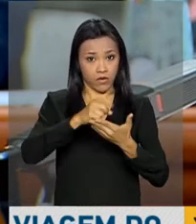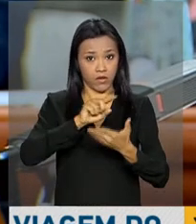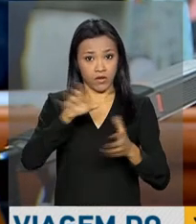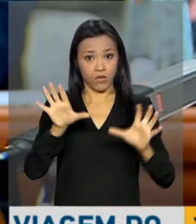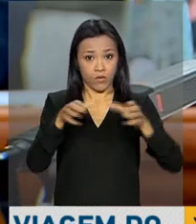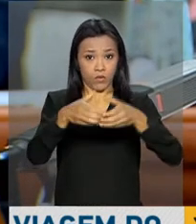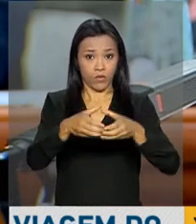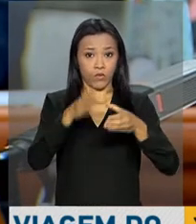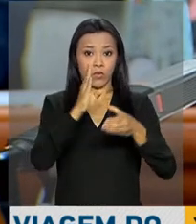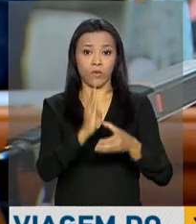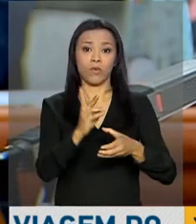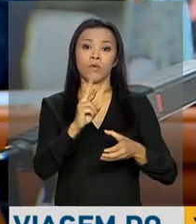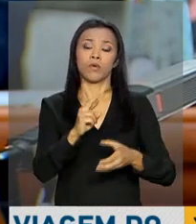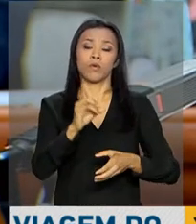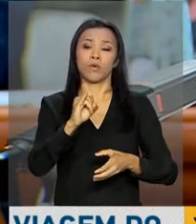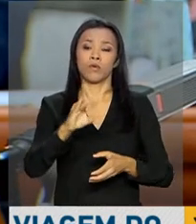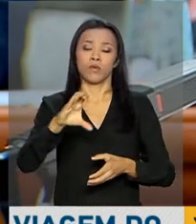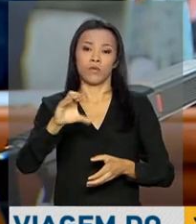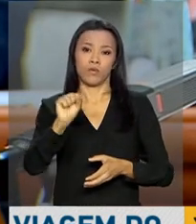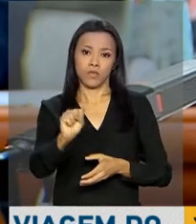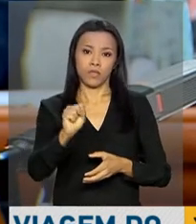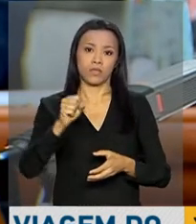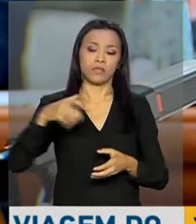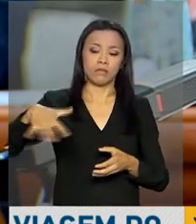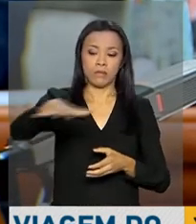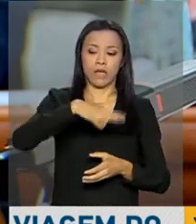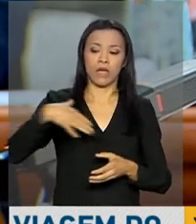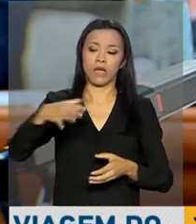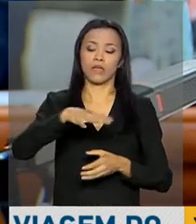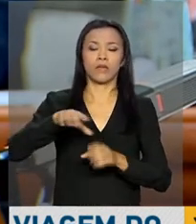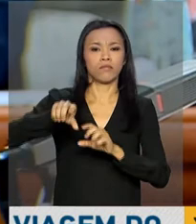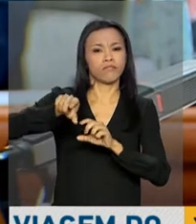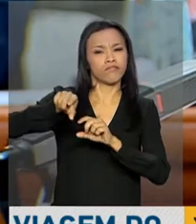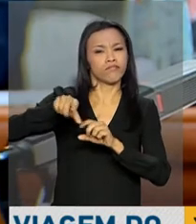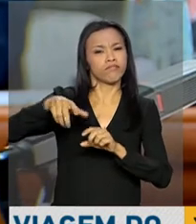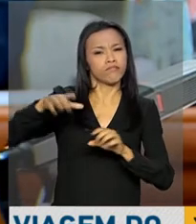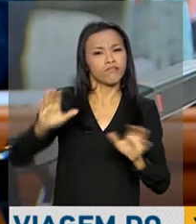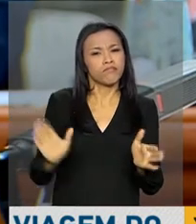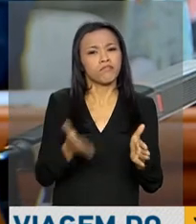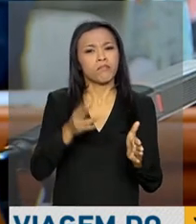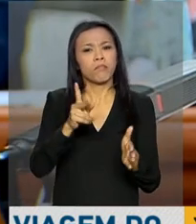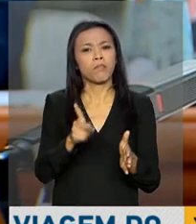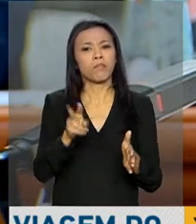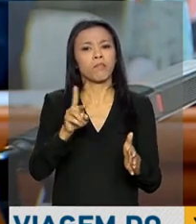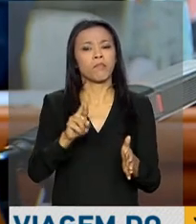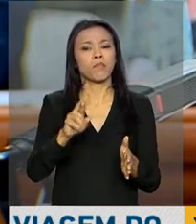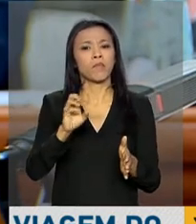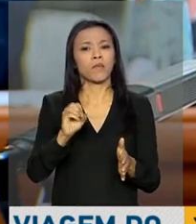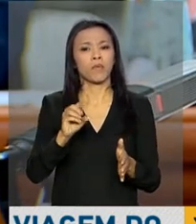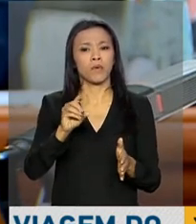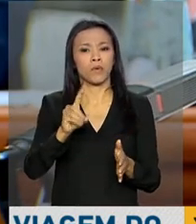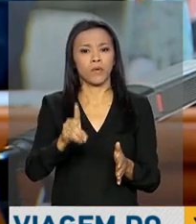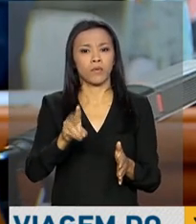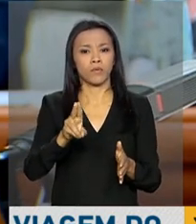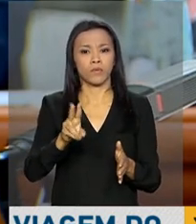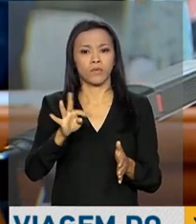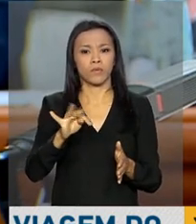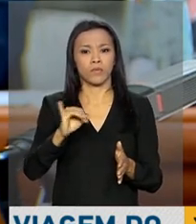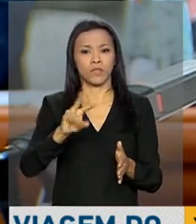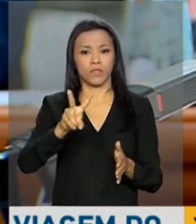perto de nossos setores produtivos, de nossas sociedades. Aliás, o presidente Xi Jinping,